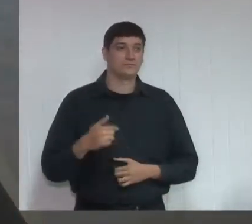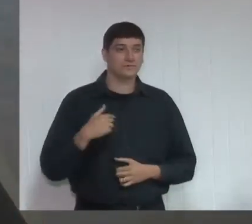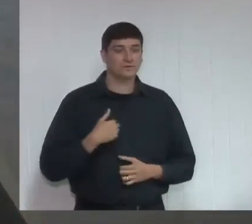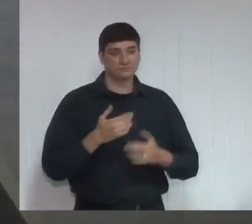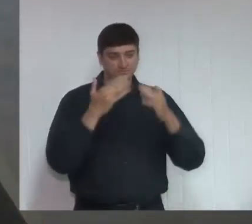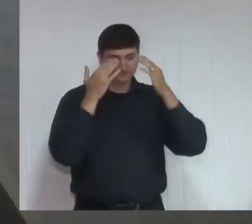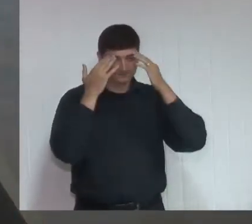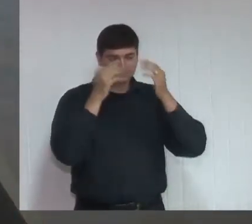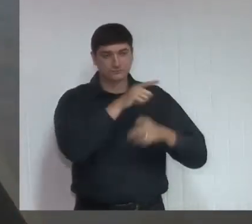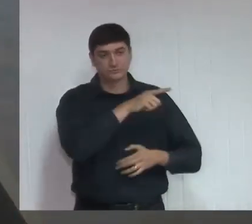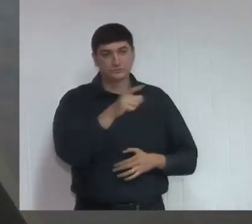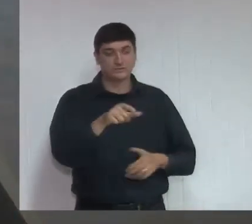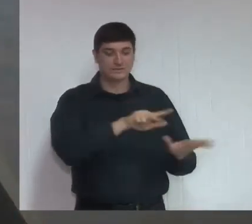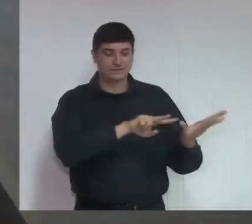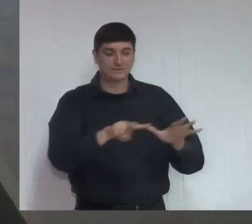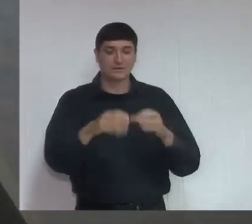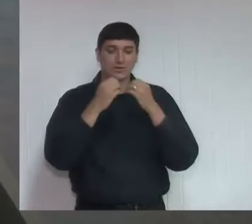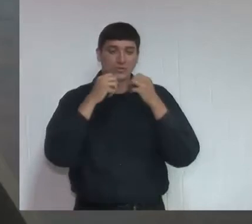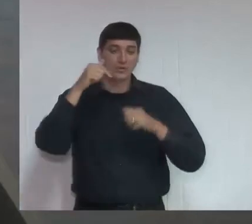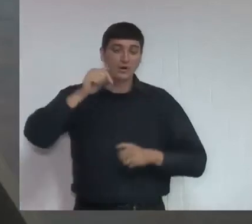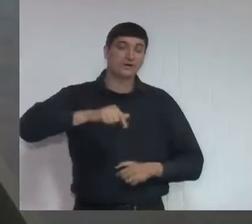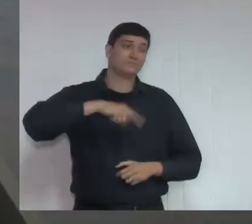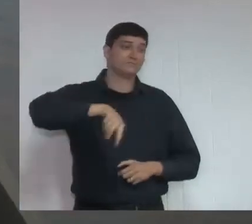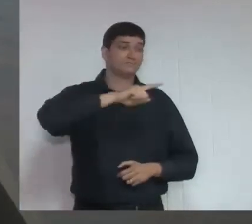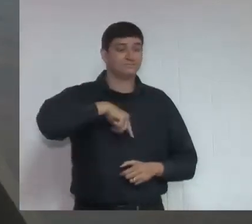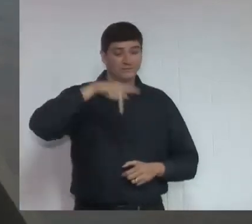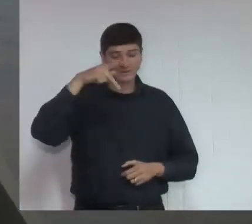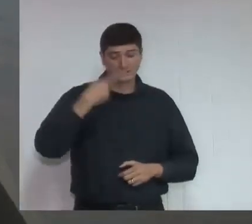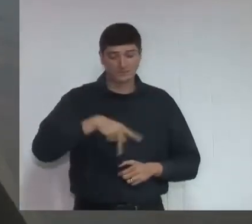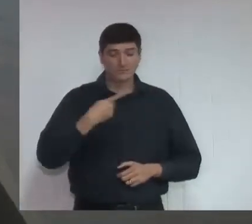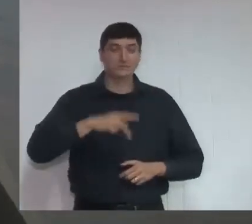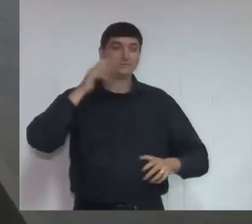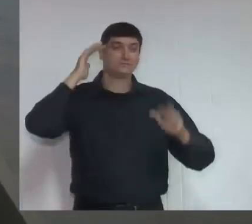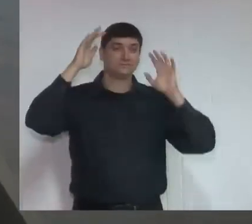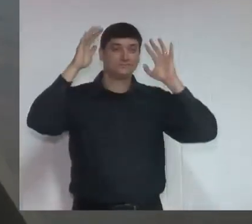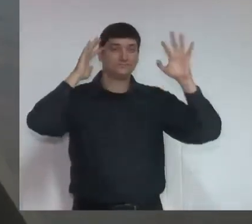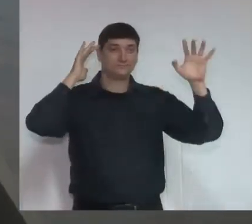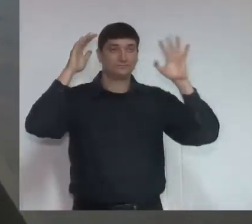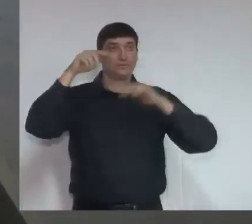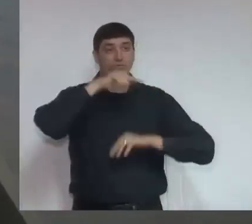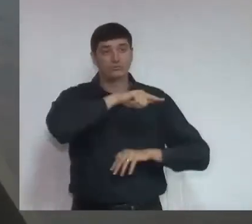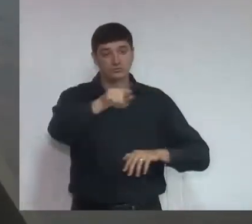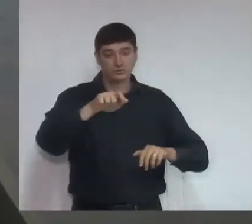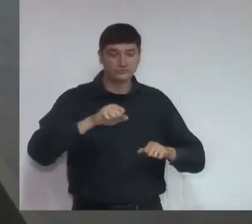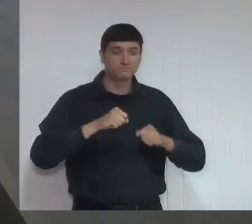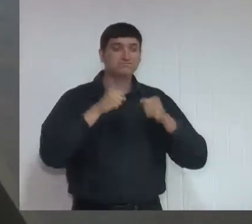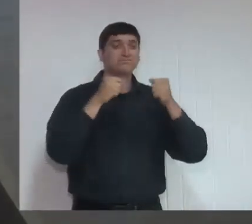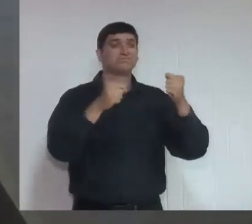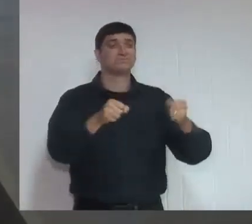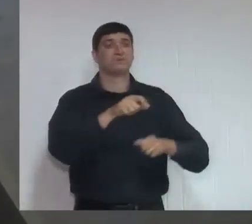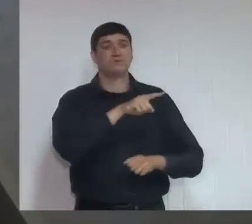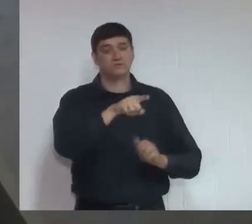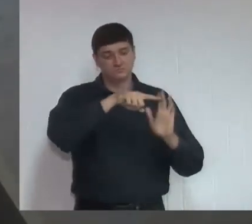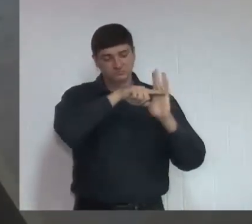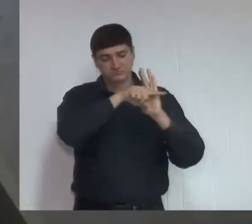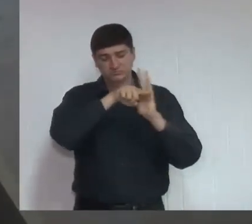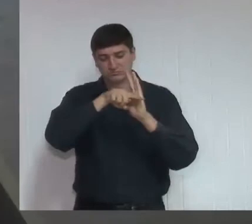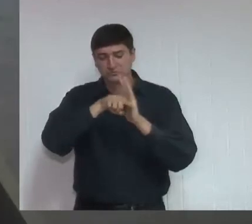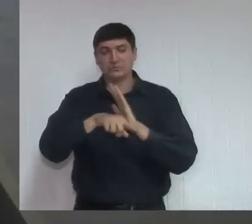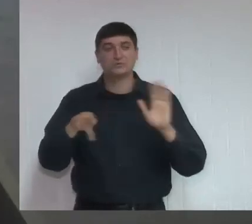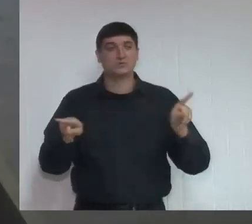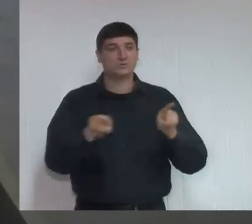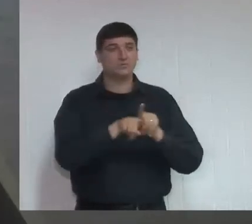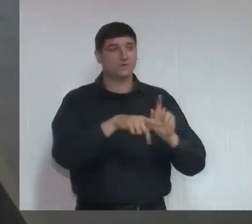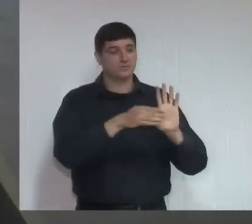gente possa refletir. Essa casa tem feito, está muito claro que ela tem feito por obrigação a fiscalização e as